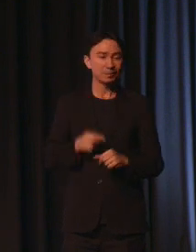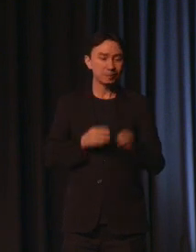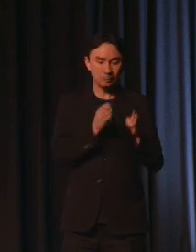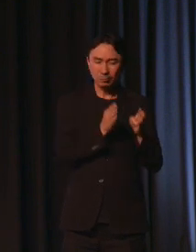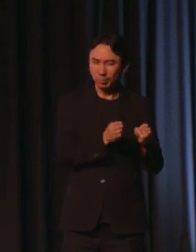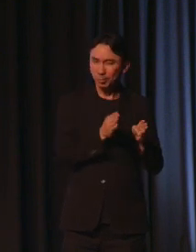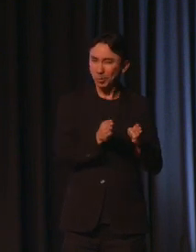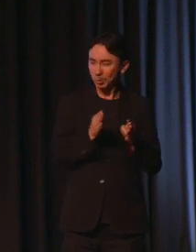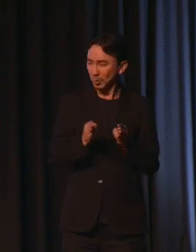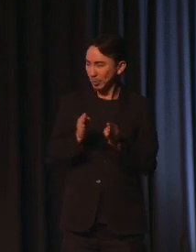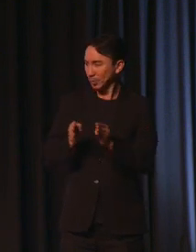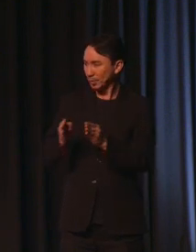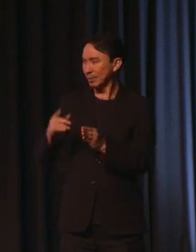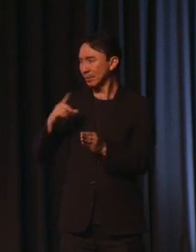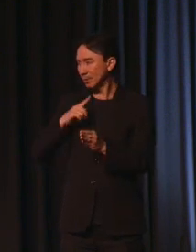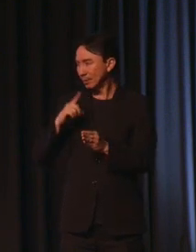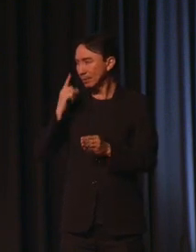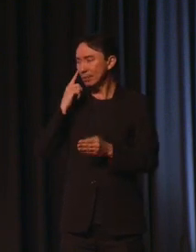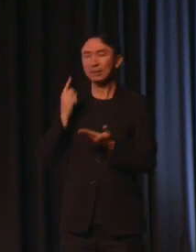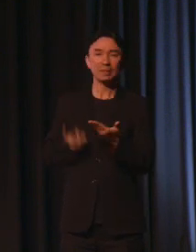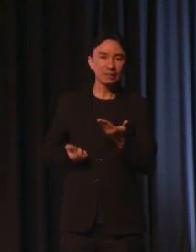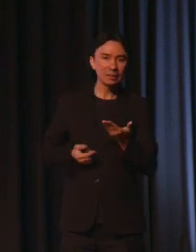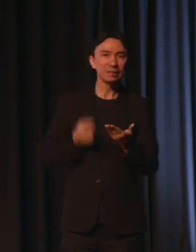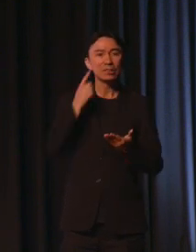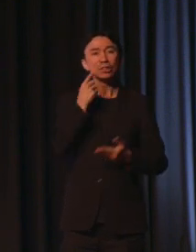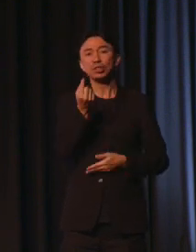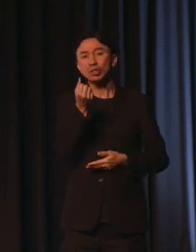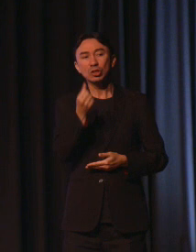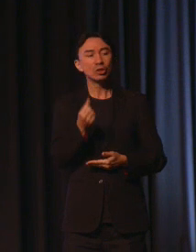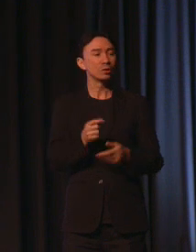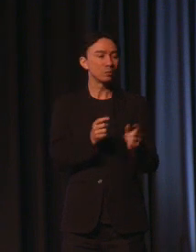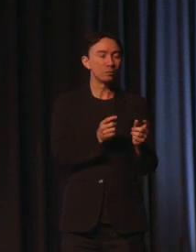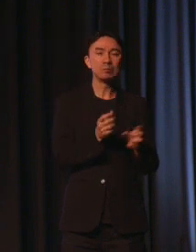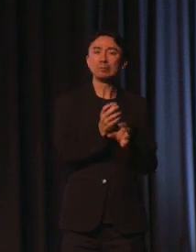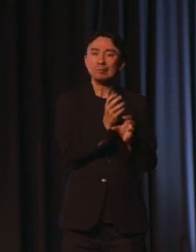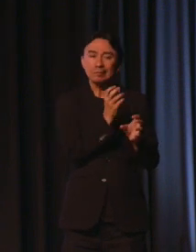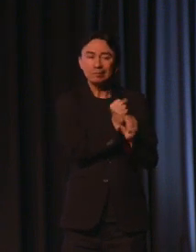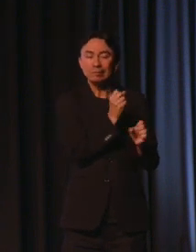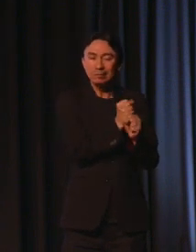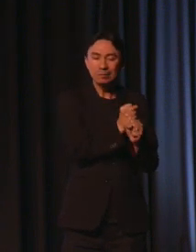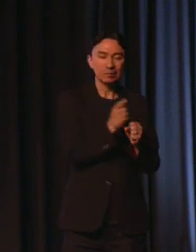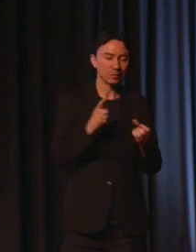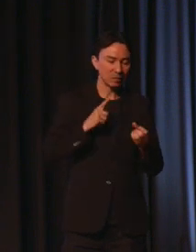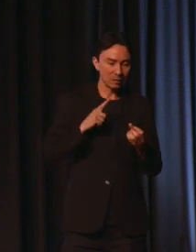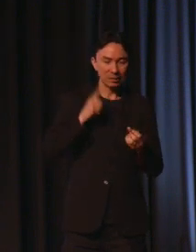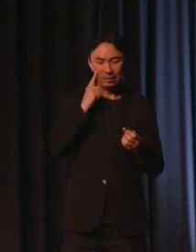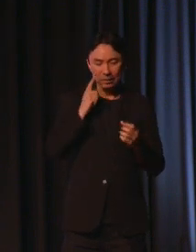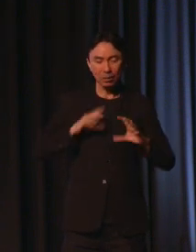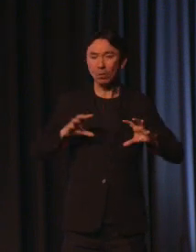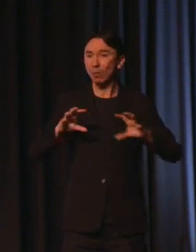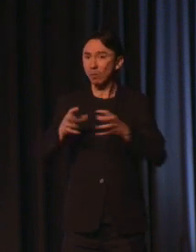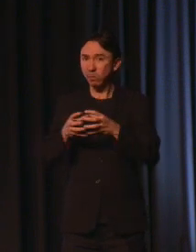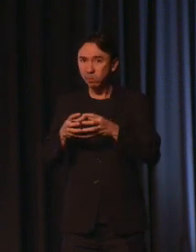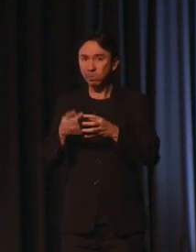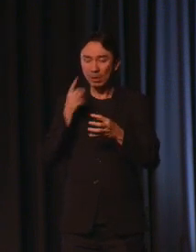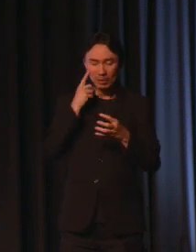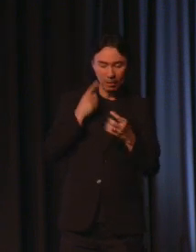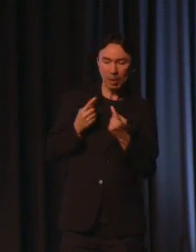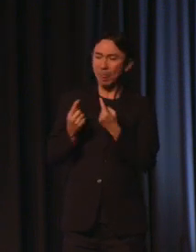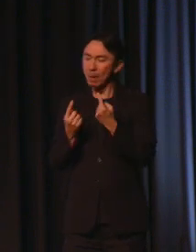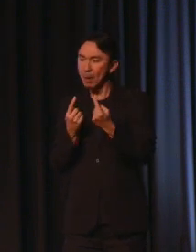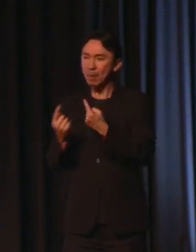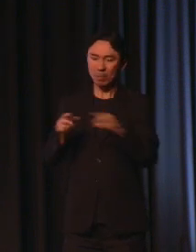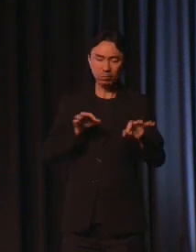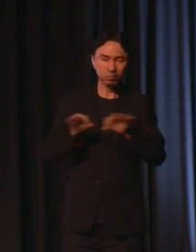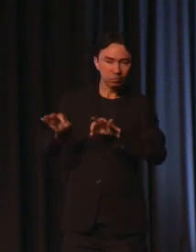então a gente vê a programação orçamentária, vê o que tem de orçamento, vai, planeja com a equipe aqui presente,